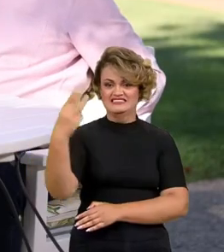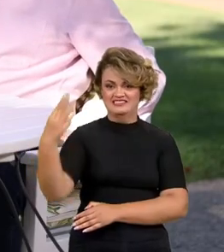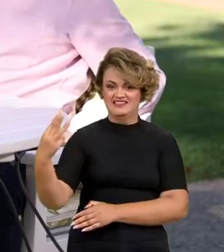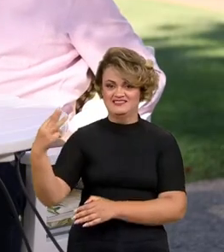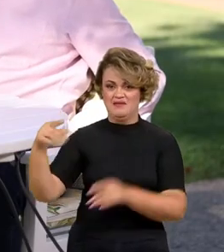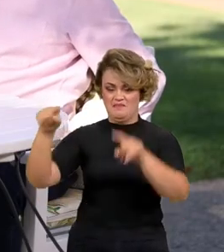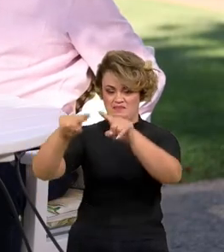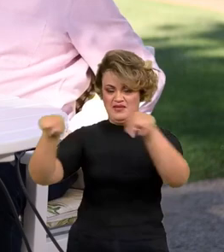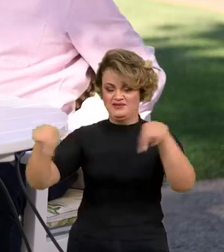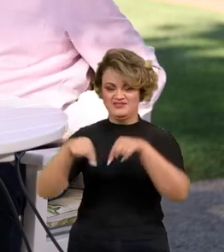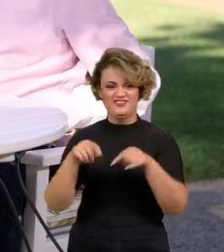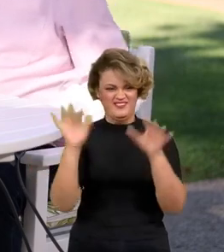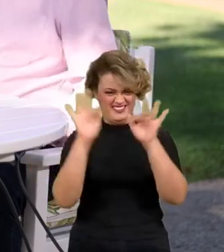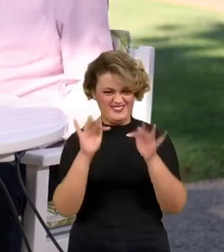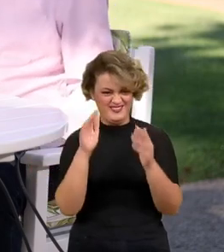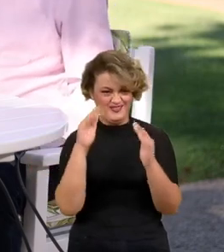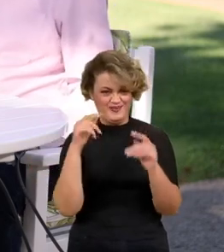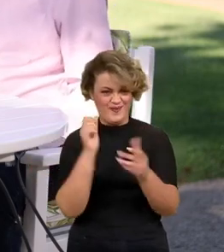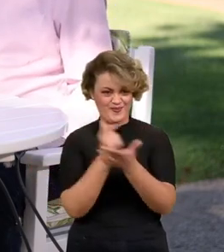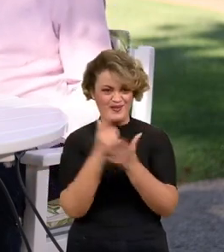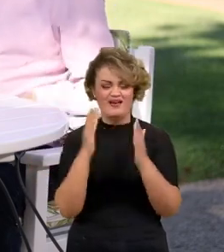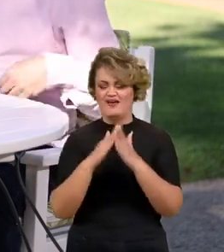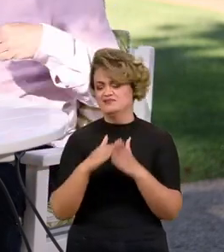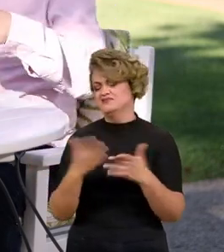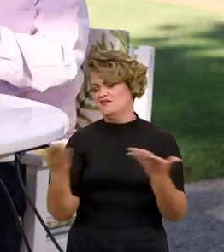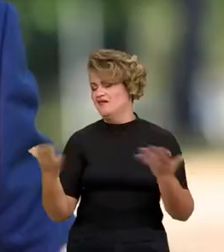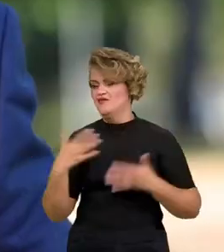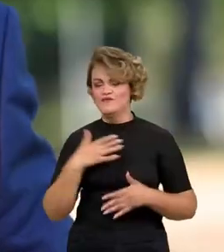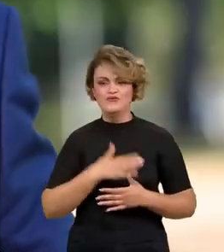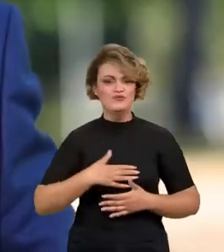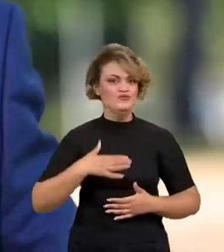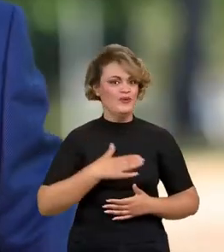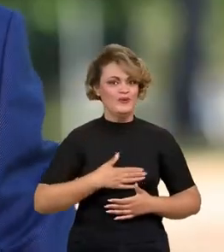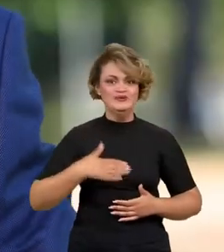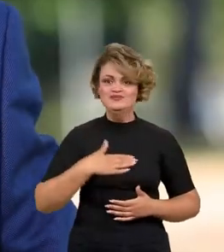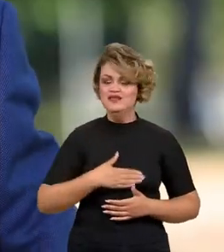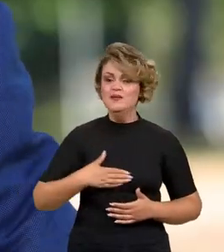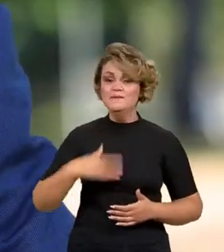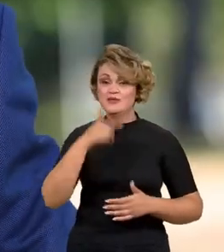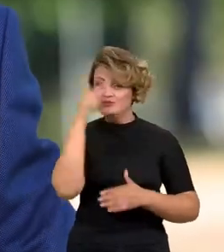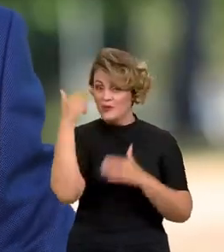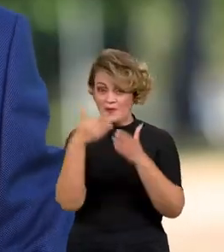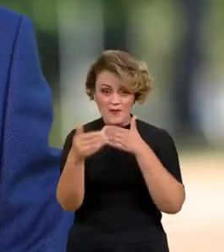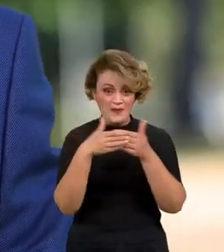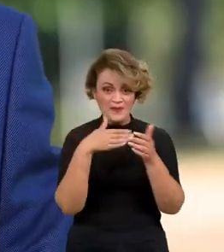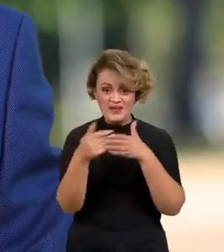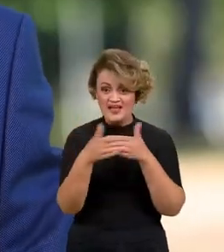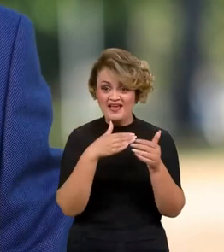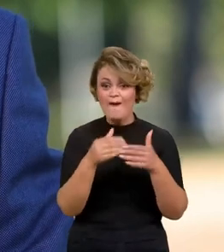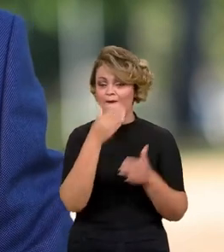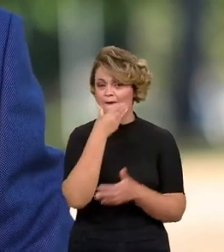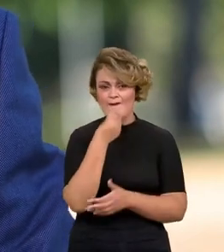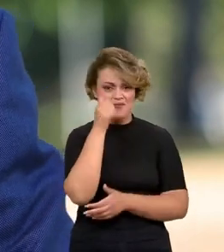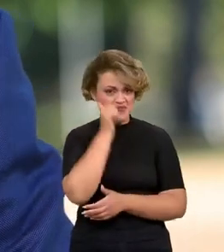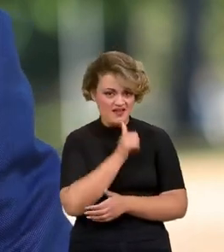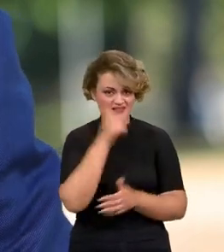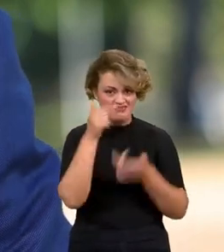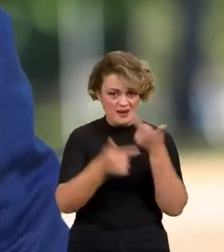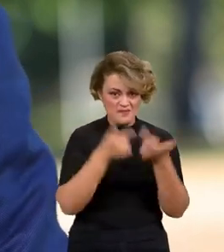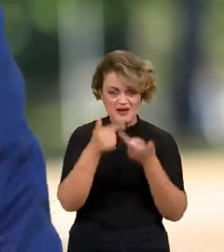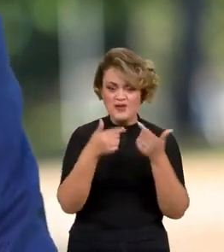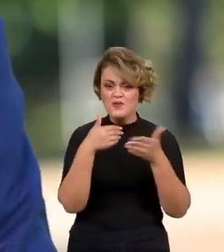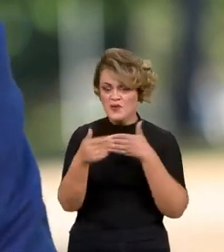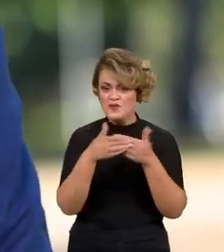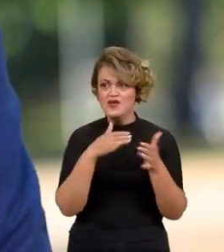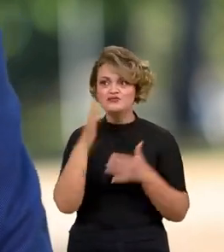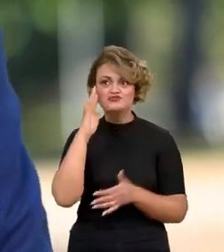maior é realização de um sonho qualquer trabalhador qualquer homem ou qualquer mulher sabe tem como o senhor tem